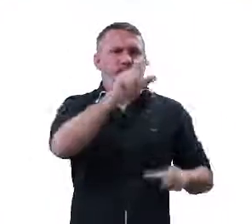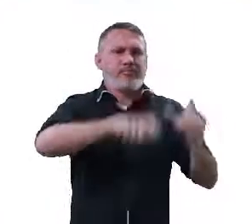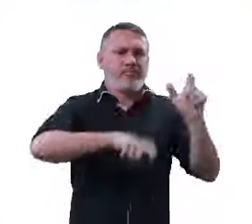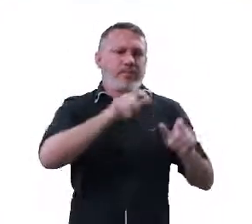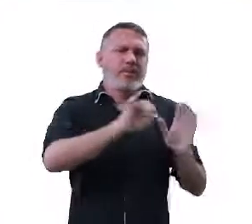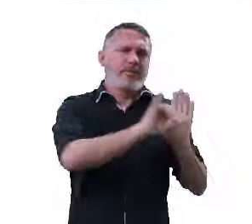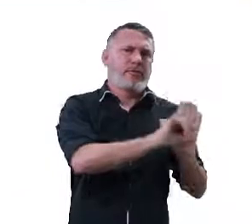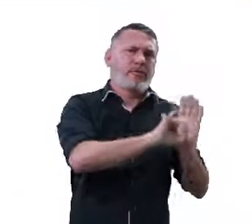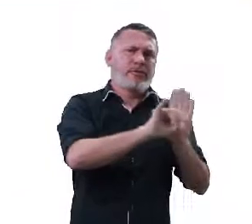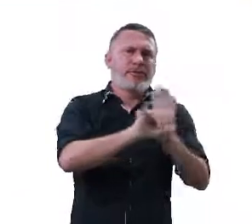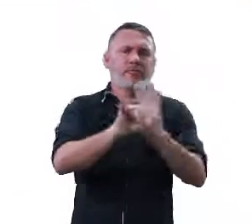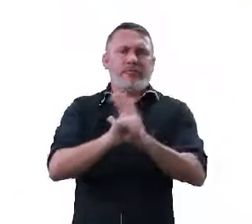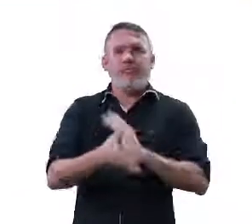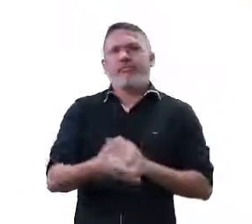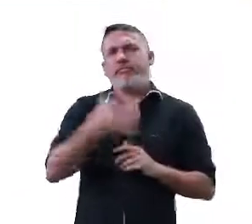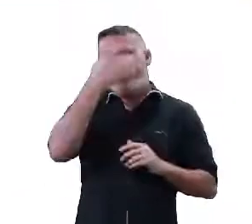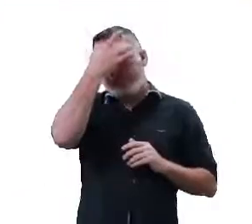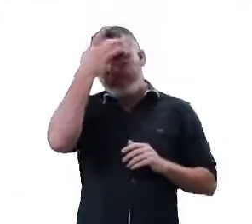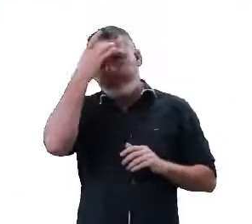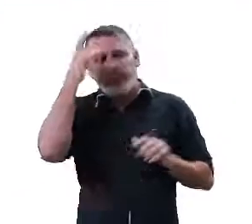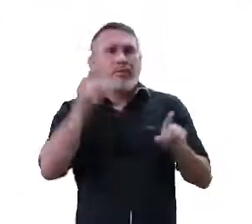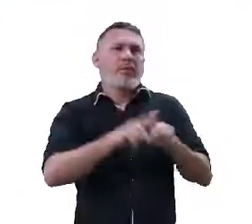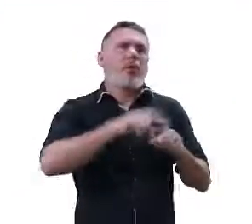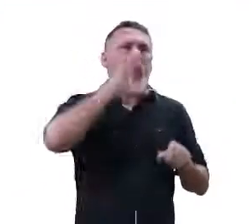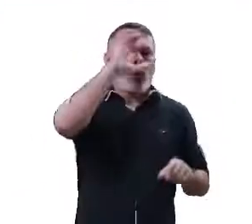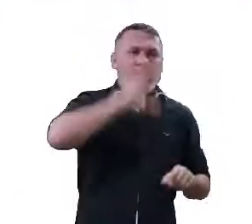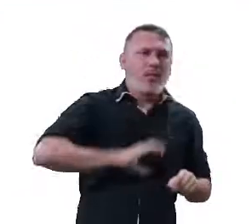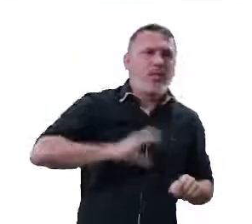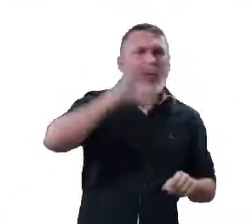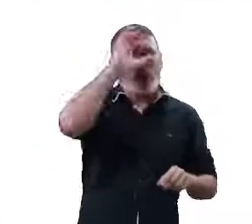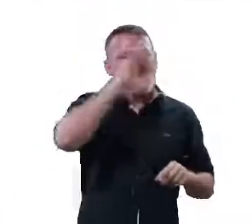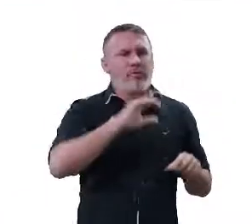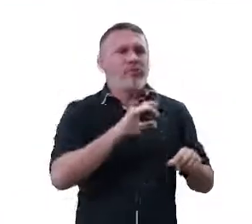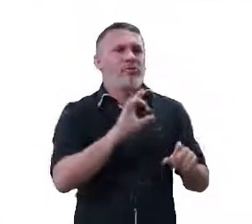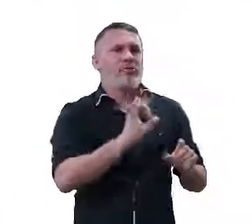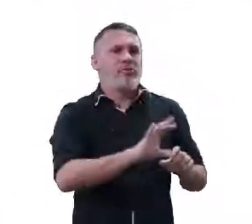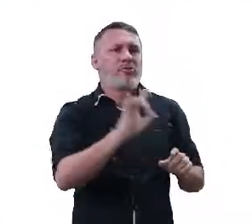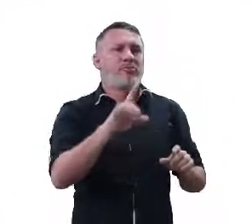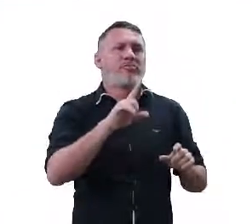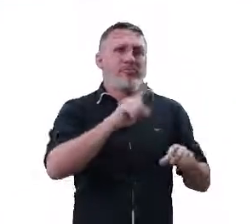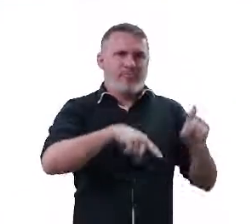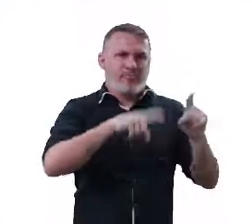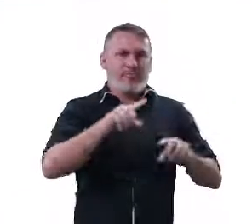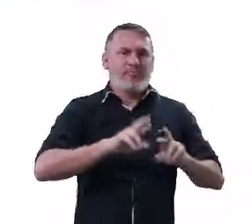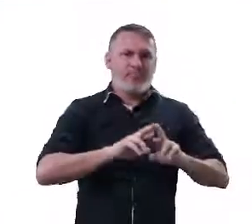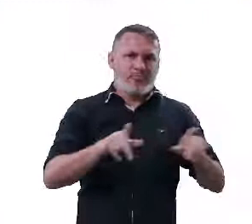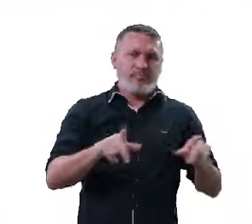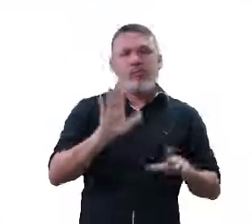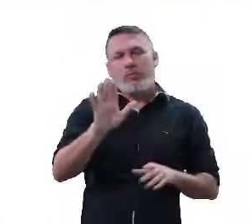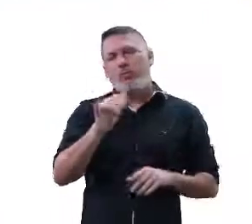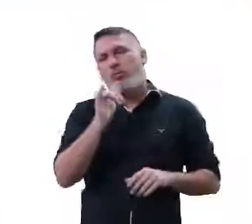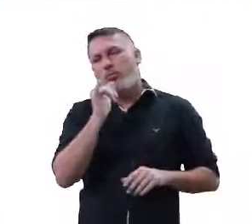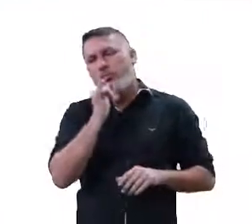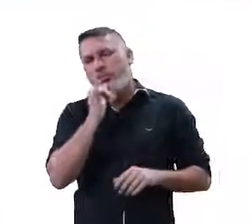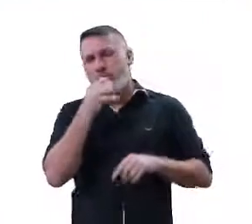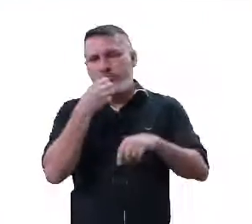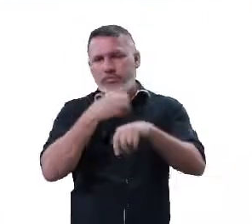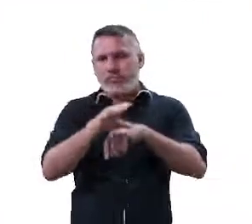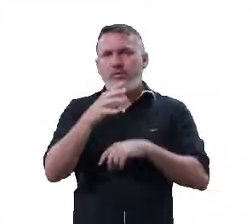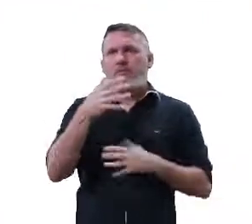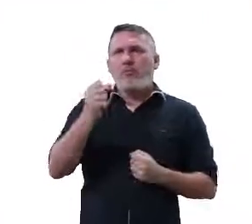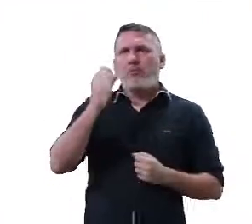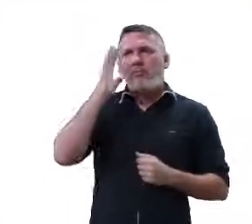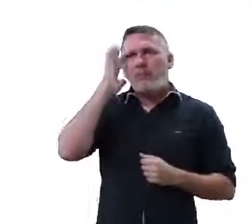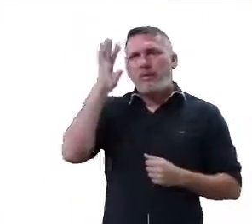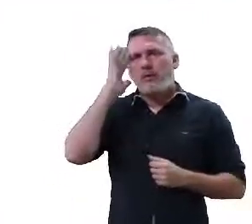mas também as próprias mudanças em termos de comportamento, né? E aí, por exemplo, vamos